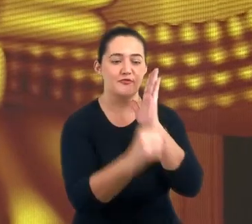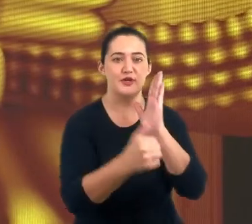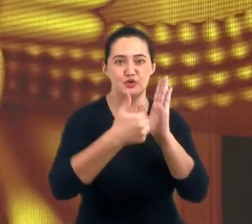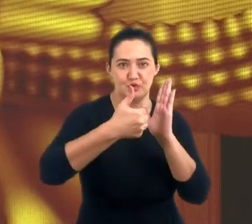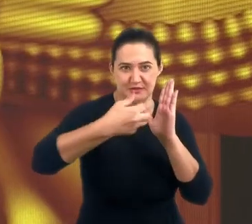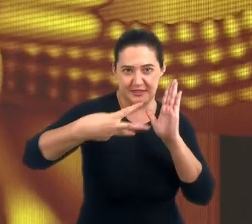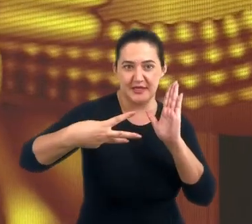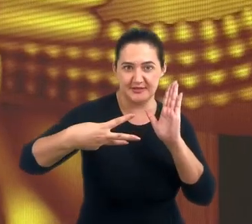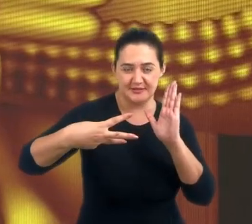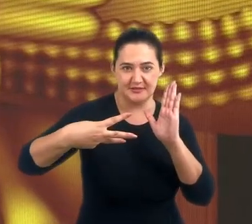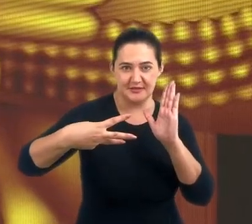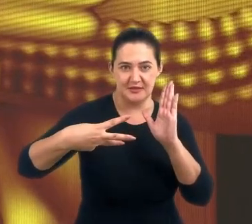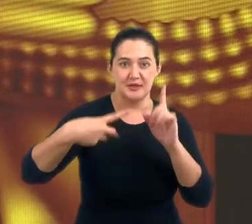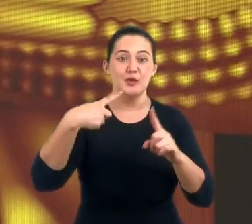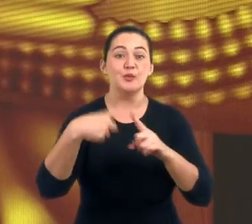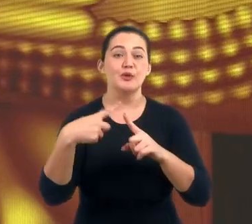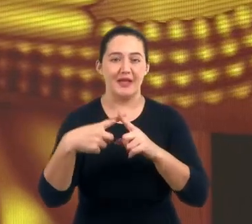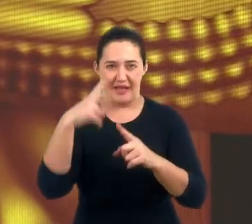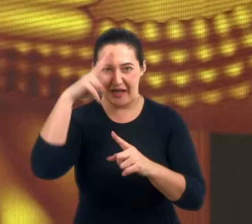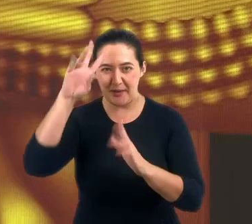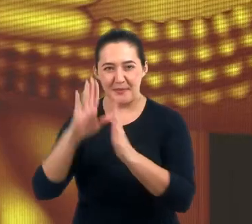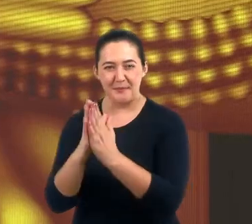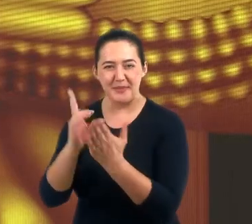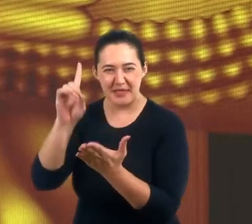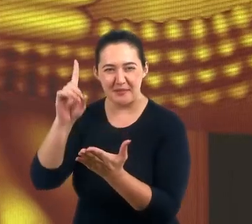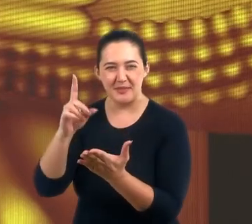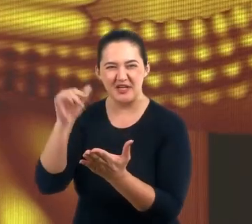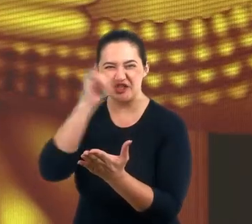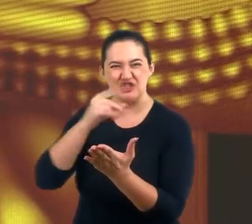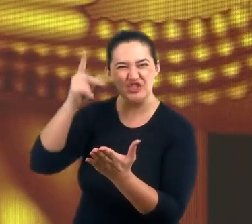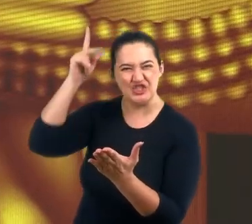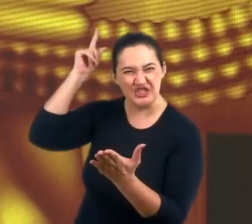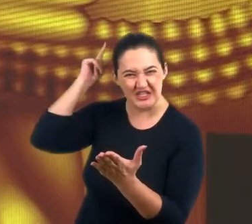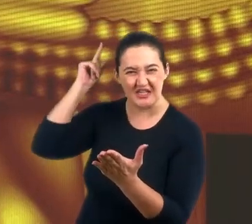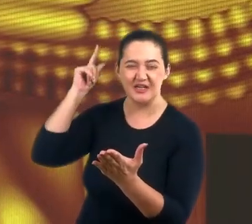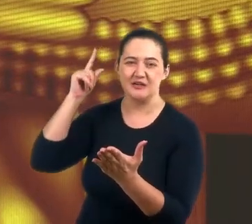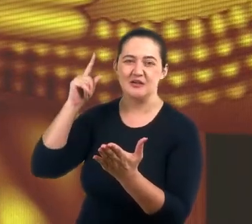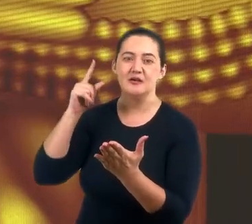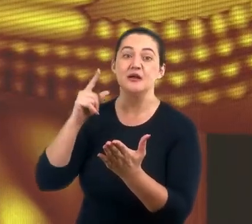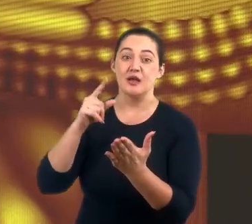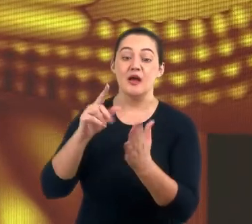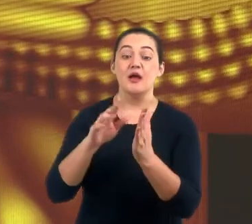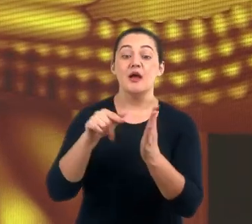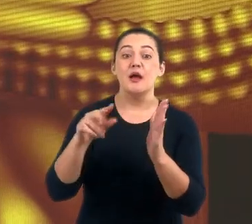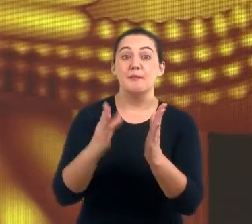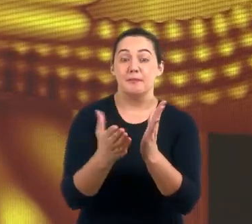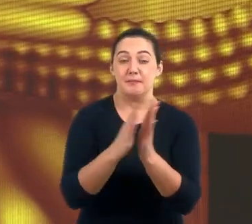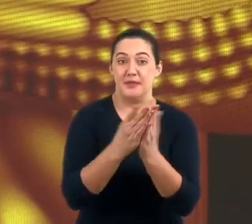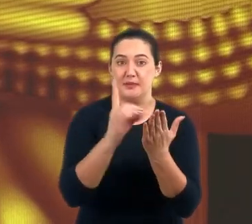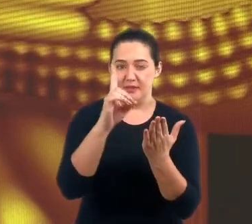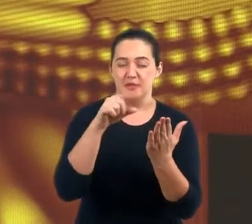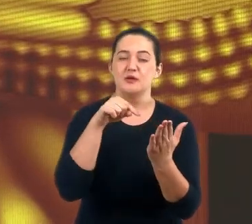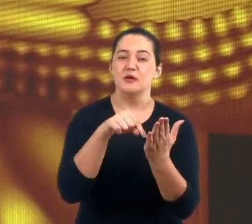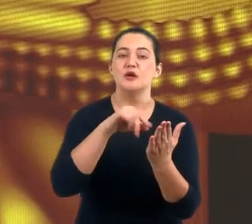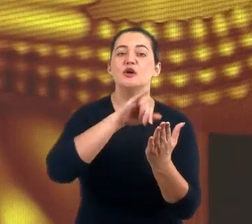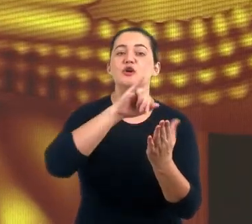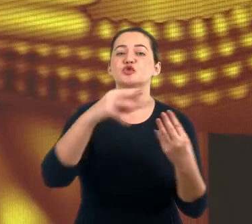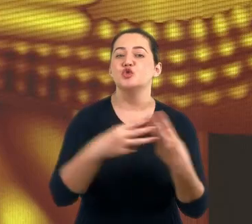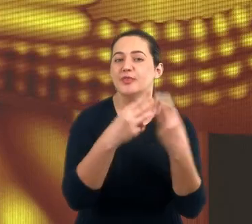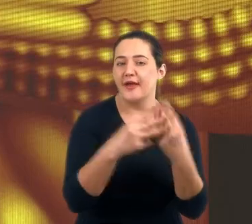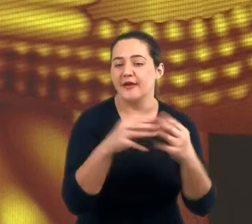13, que é reforçado pelo fato de que a Septuaginta, aquela antiga tradução judaica para o grego, que eu já fiz menção